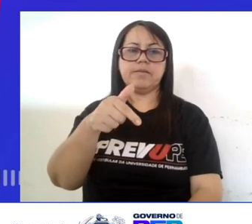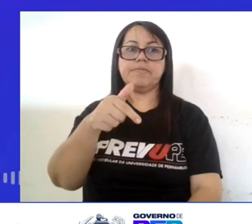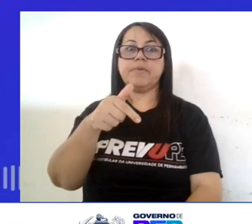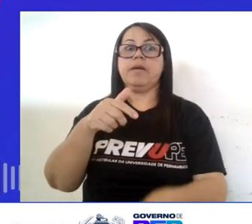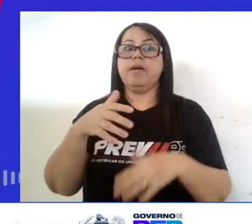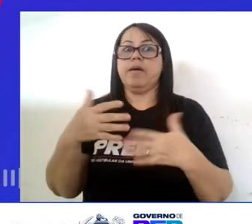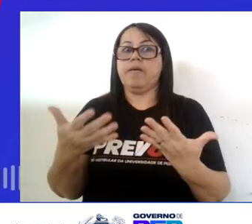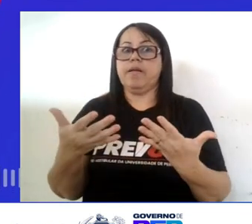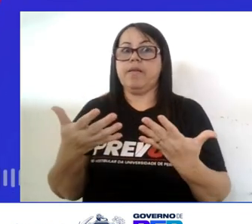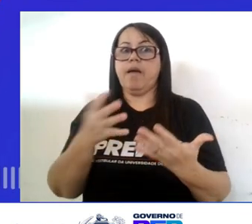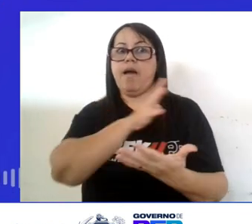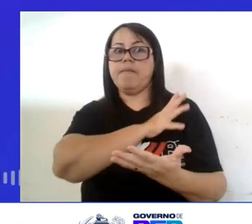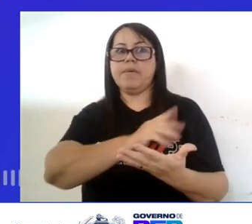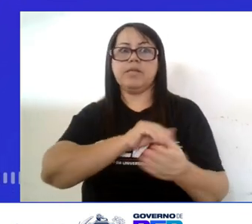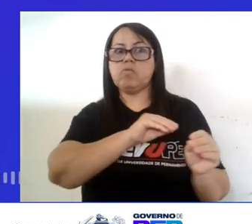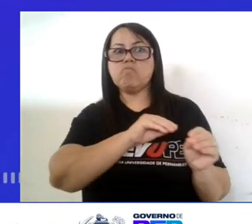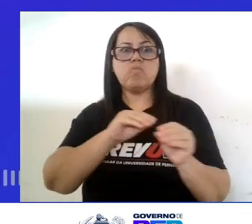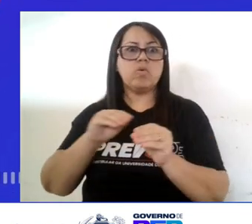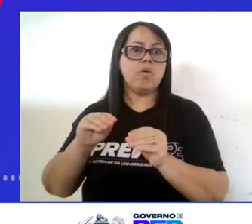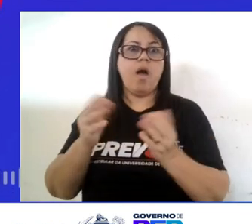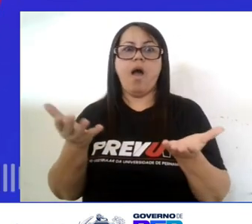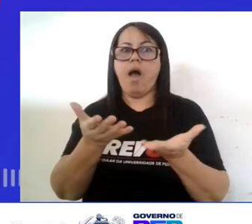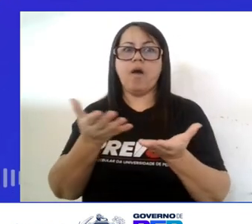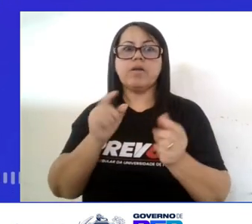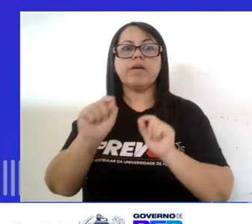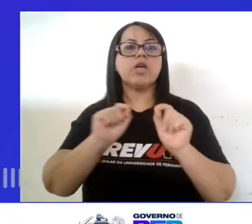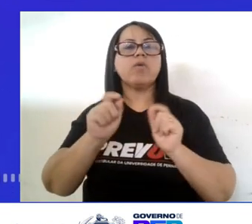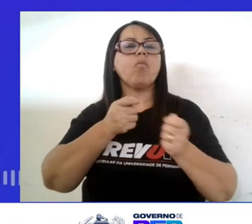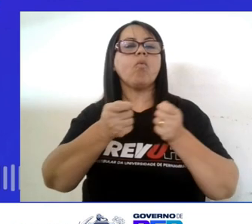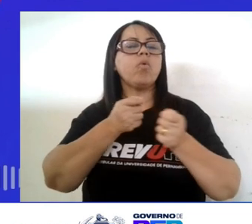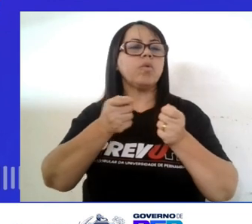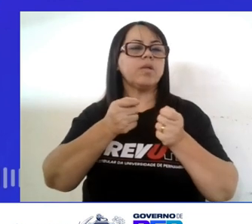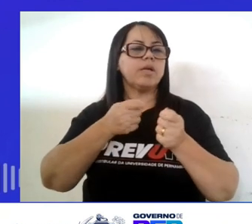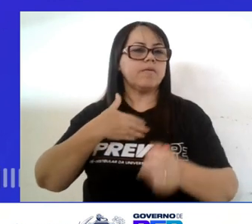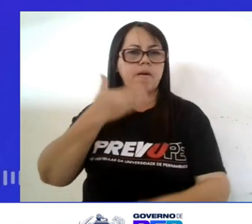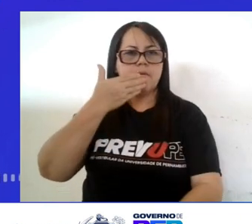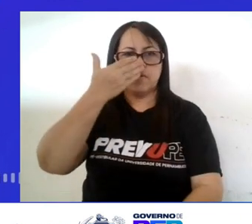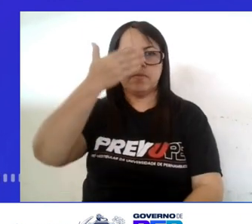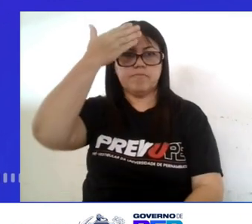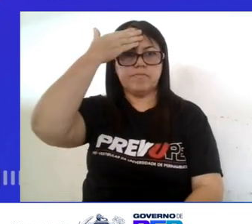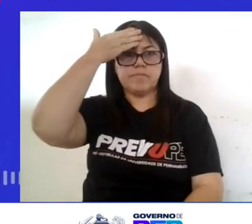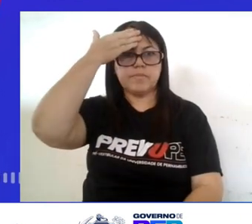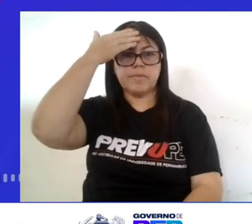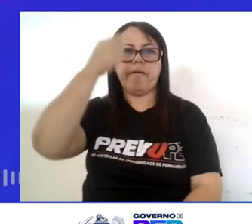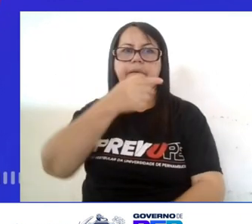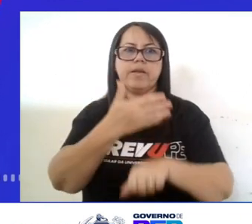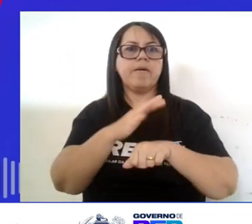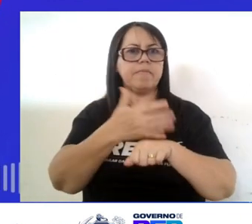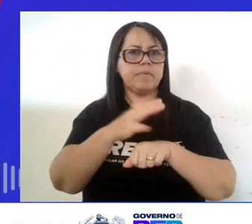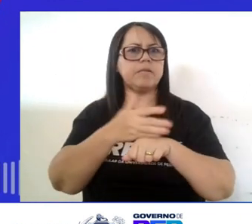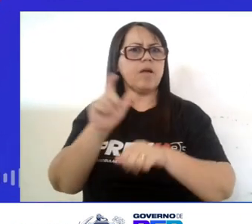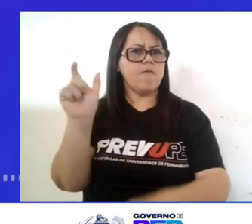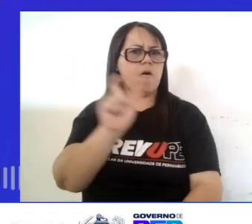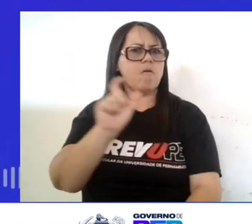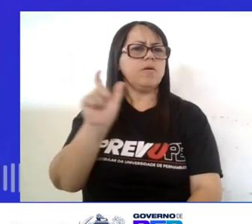Palestina passou para o controle dos árabes os árabes praticantes do Islã costumavam